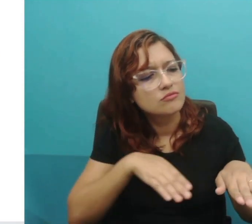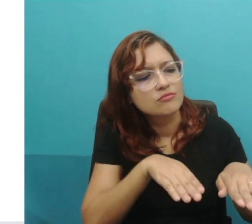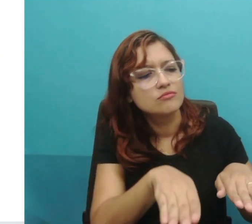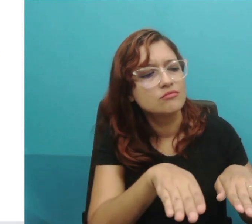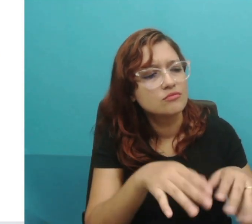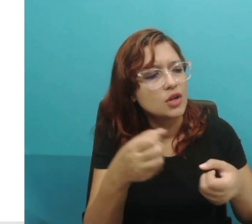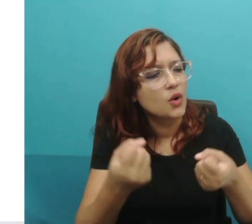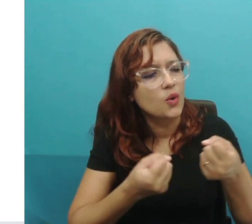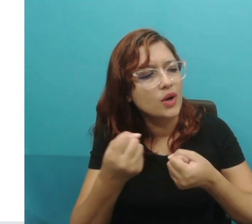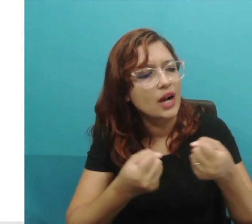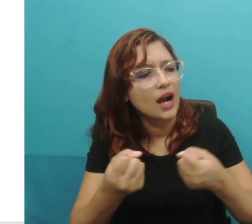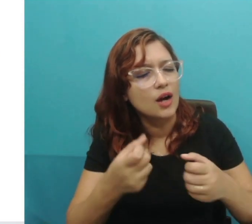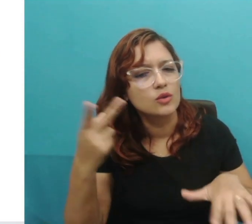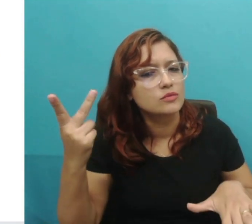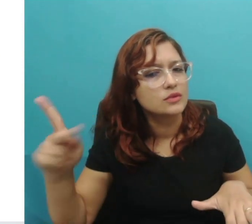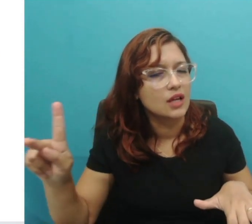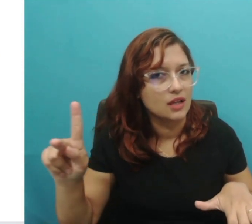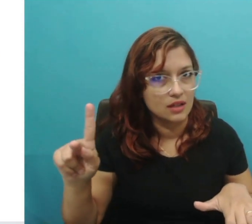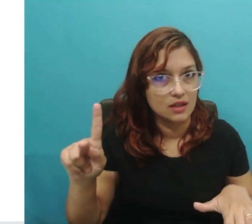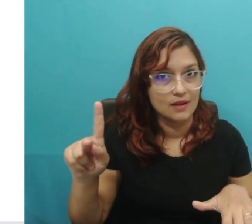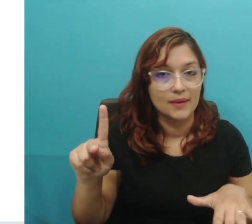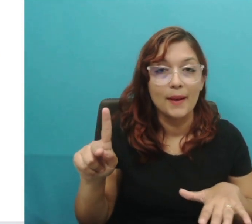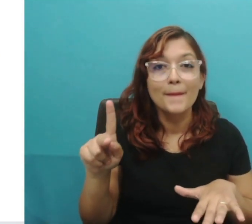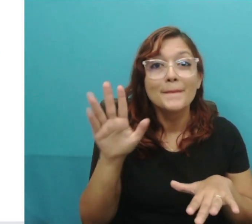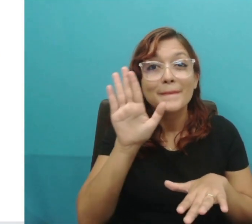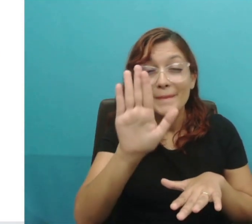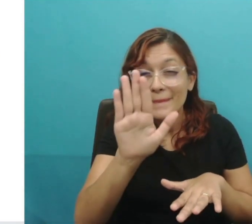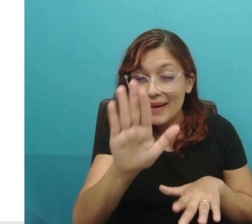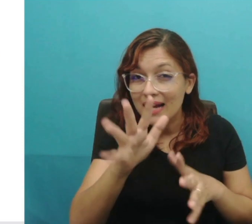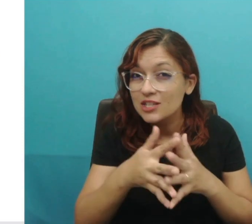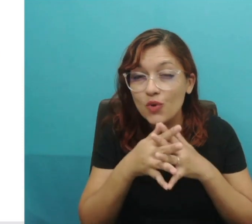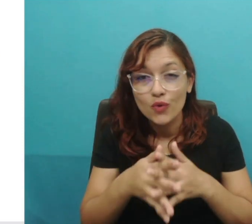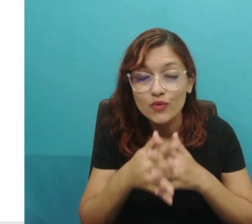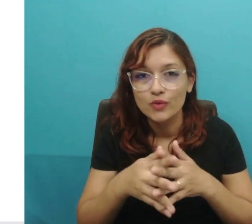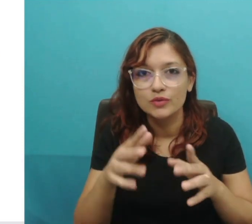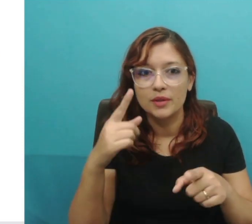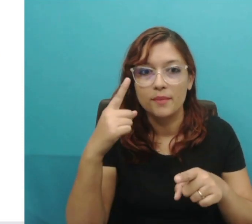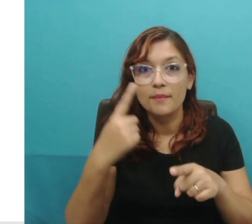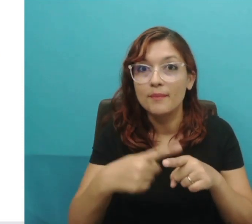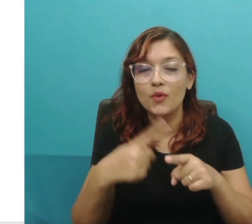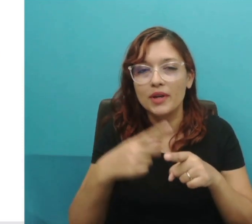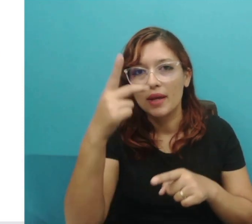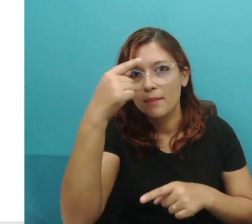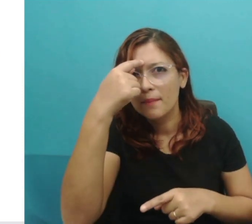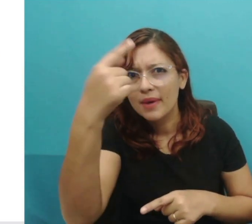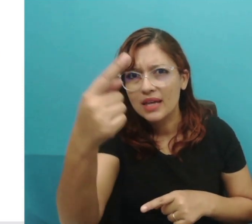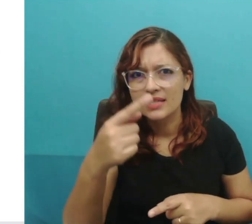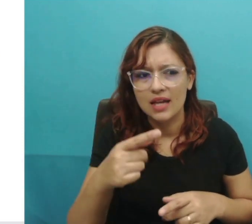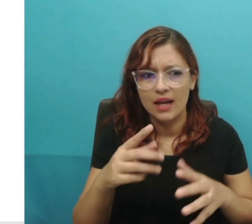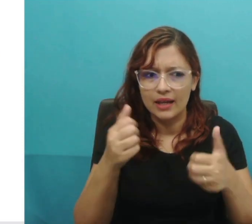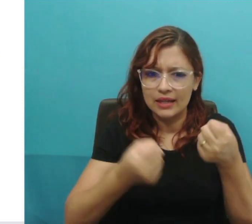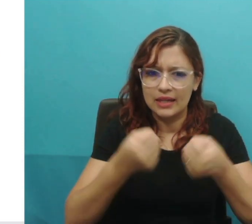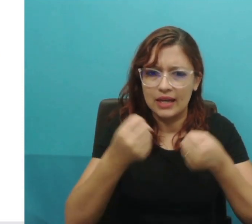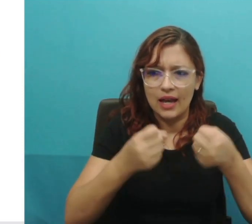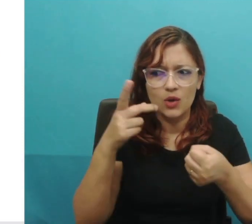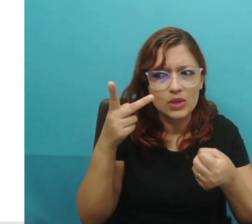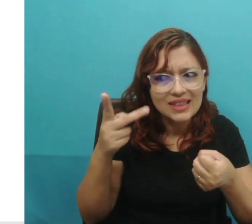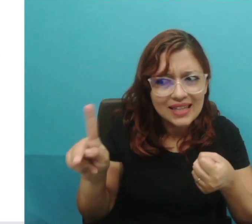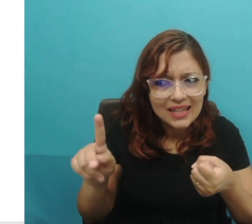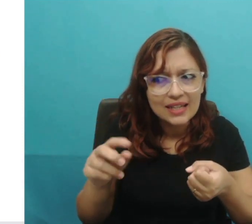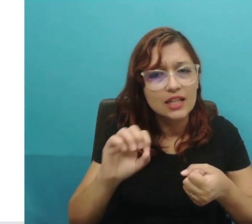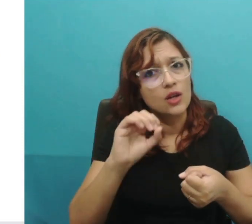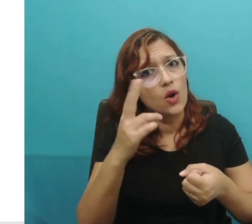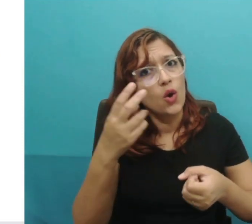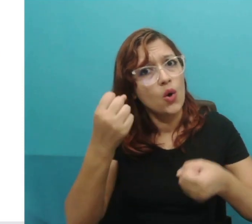Onde ele estacionou o carro dele. Mas fica muito confuso porque as pessoas